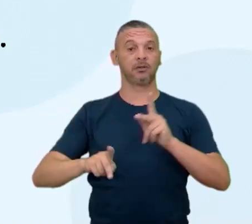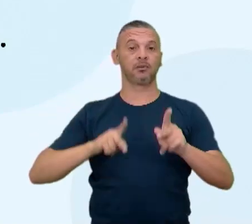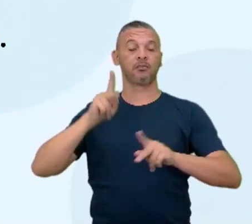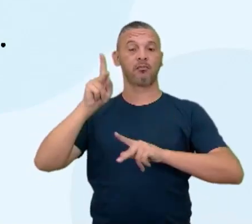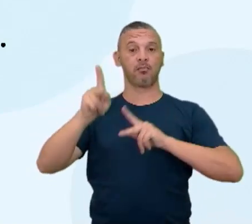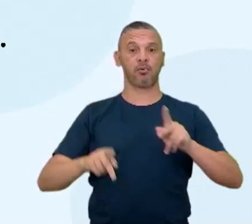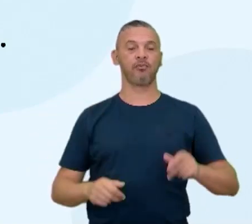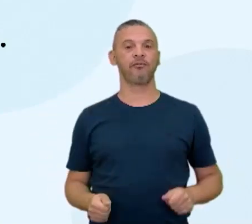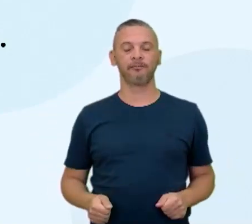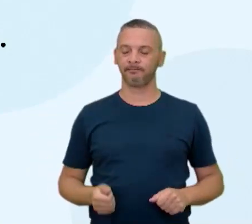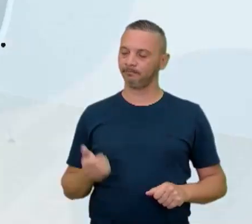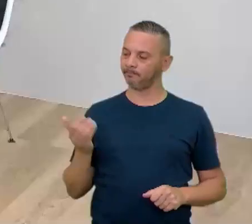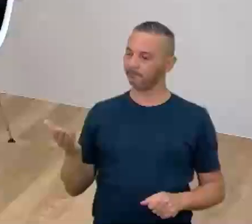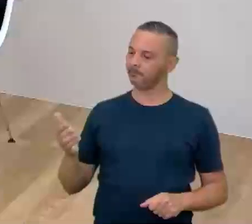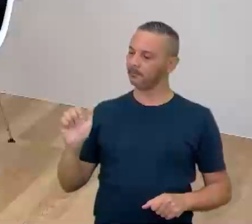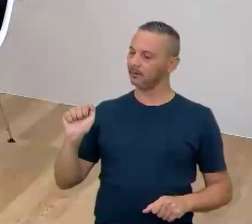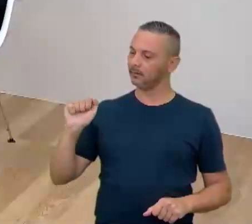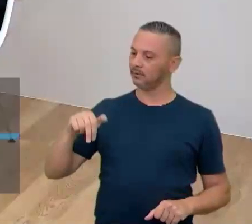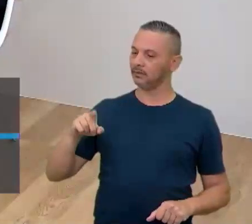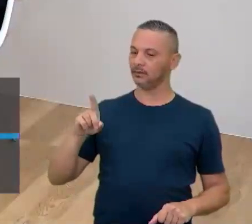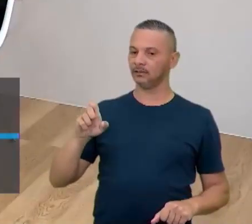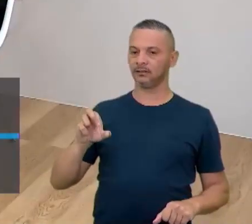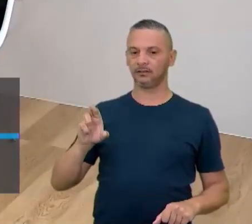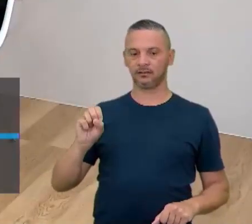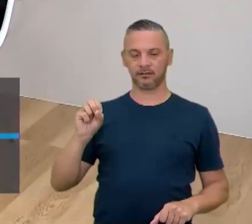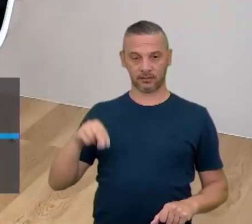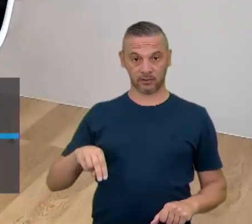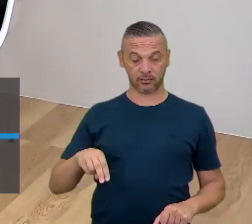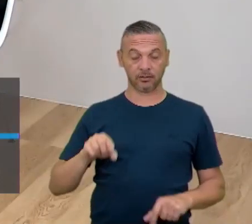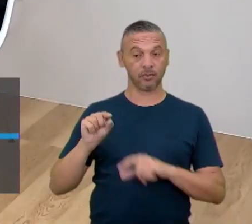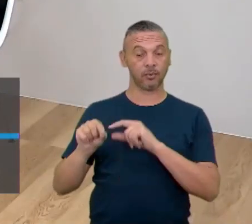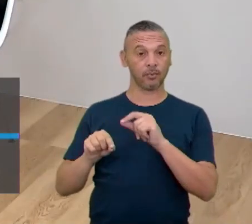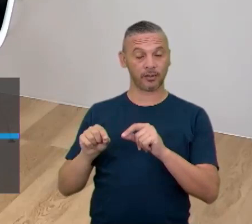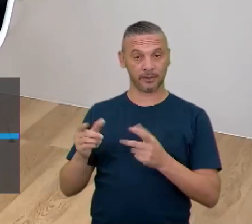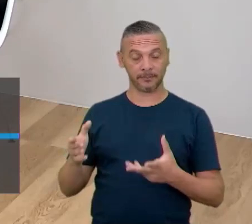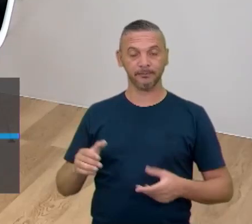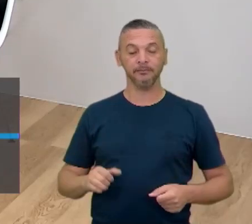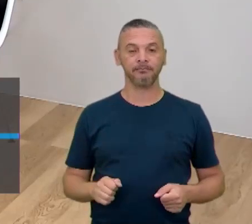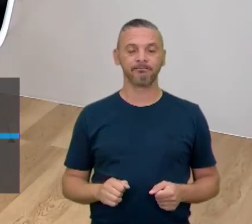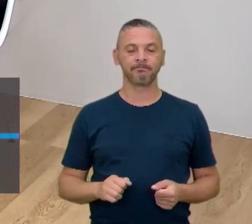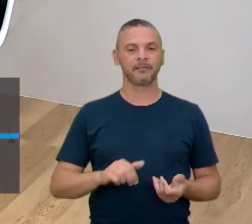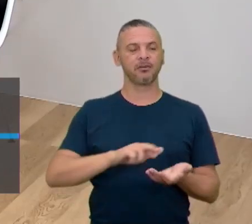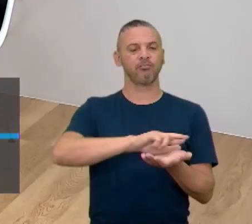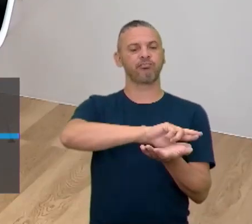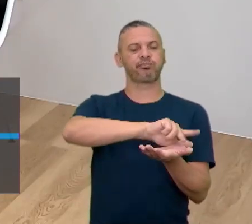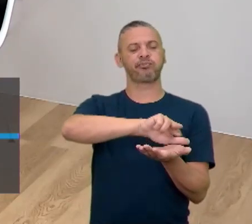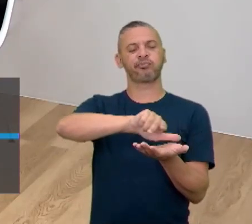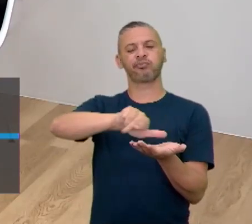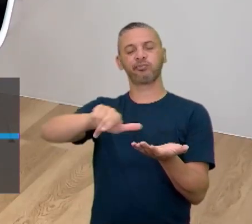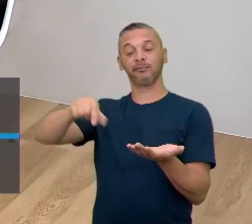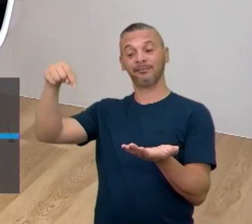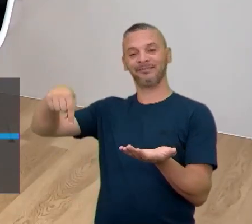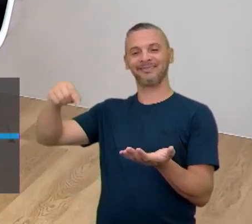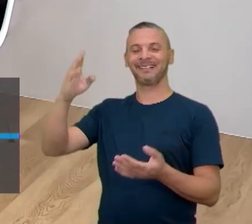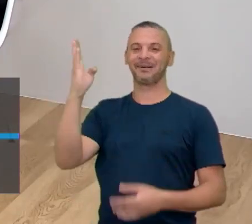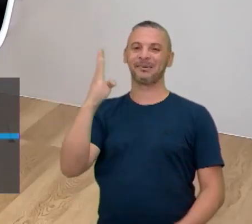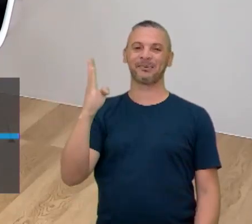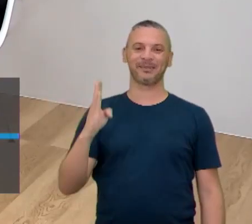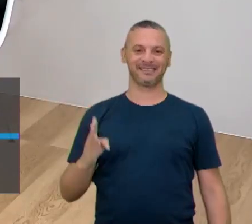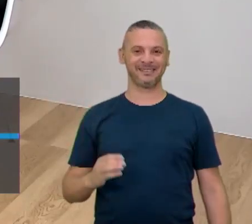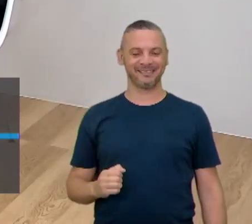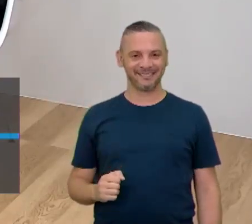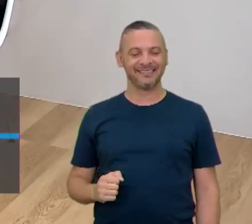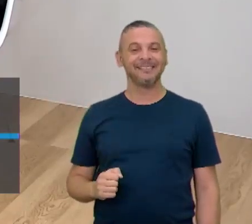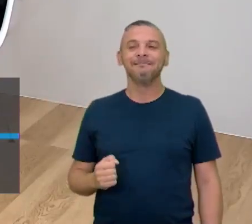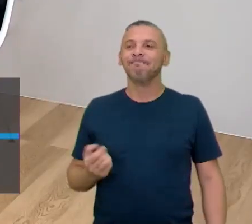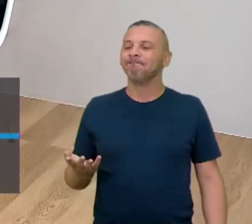E, Anderson, quando a gente fala de diversidade no Brasil, é absolutamente coerente. Afinal,